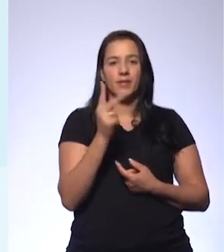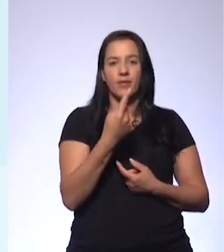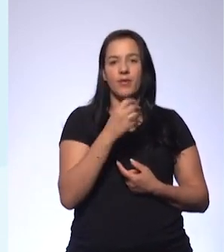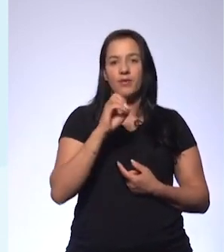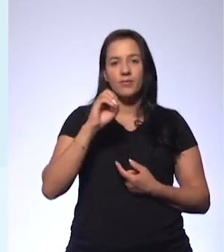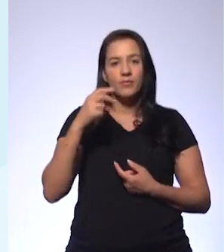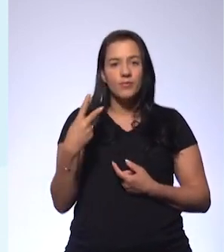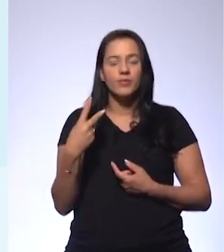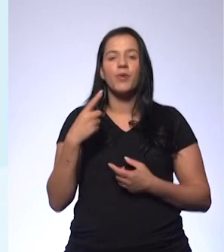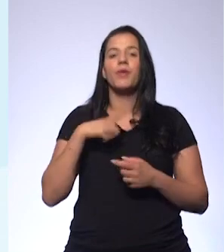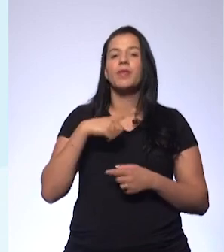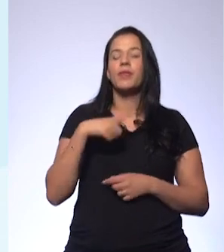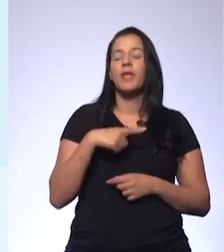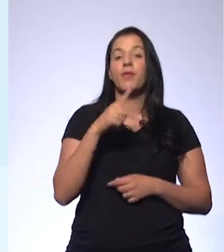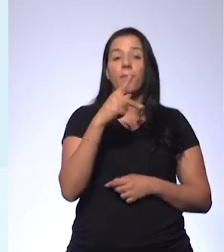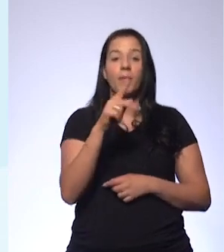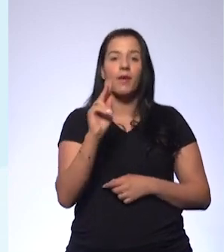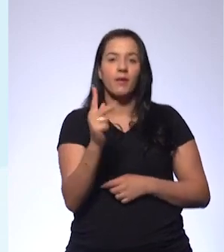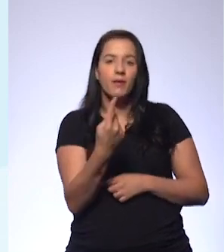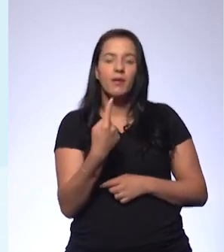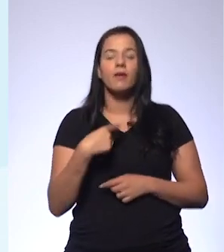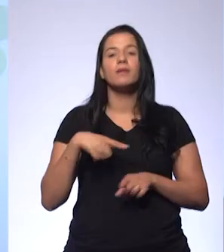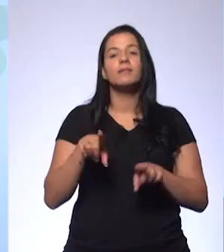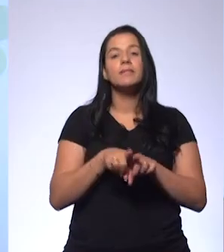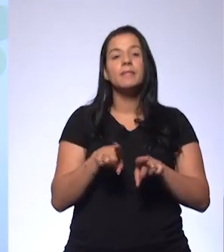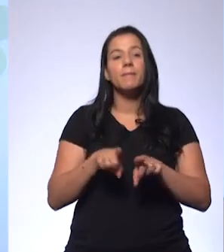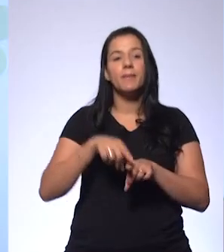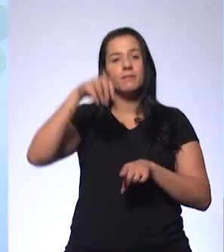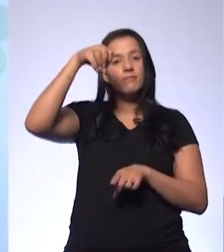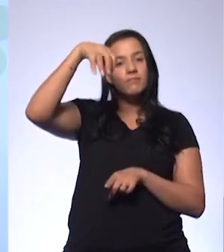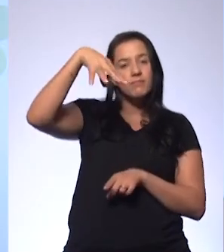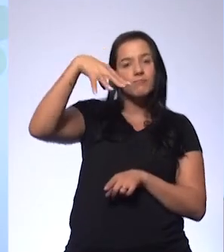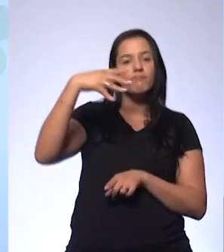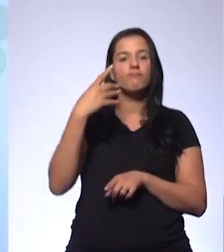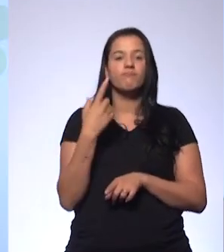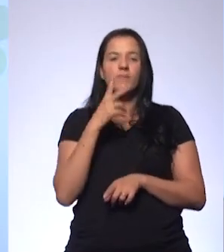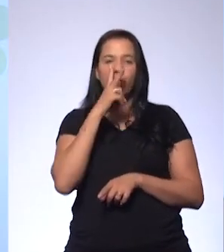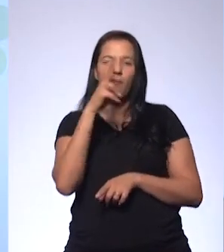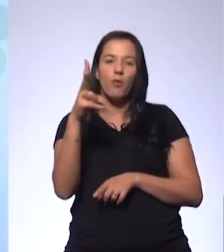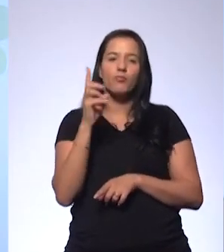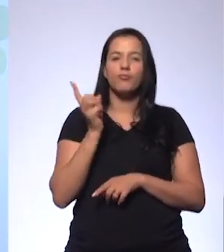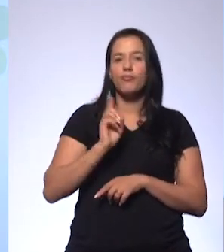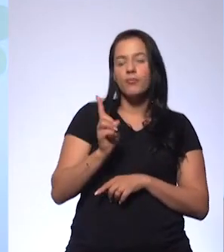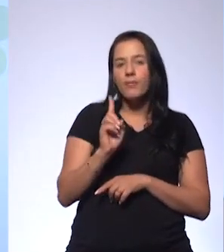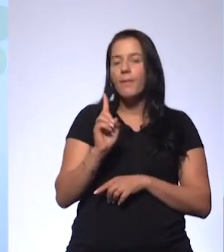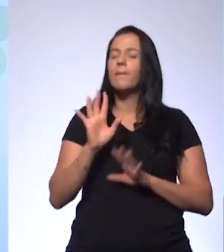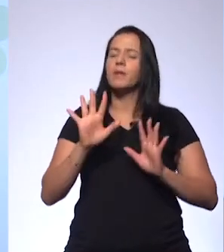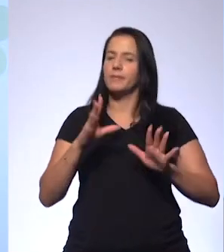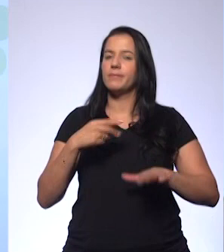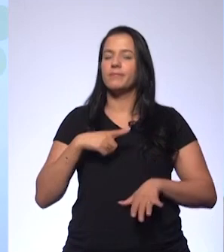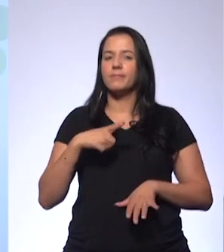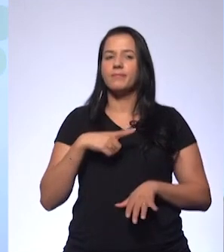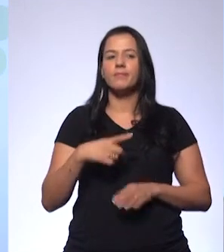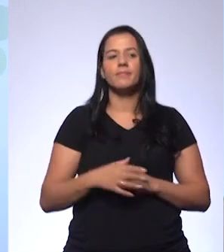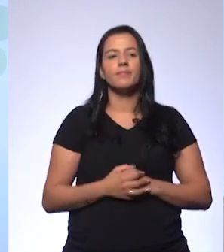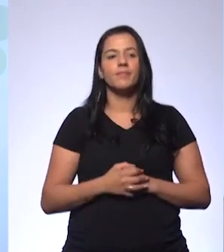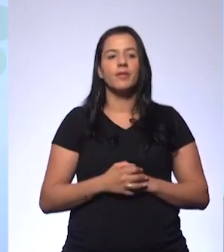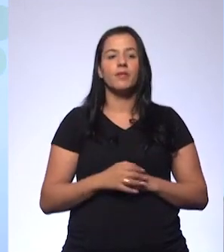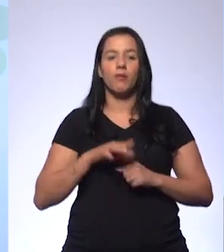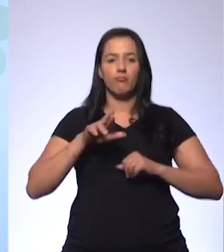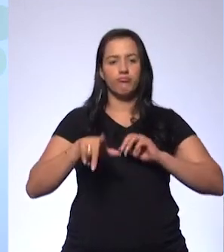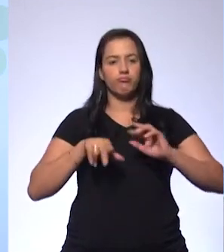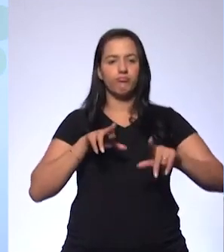determinado pH, a questão da luminosidade, né, se ela é intensa ou não, mas enfim, ela está presente. Né? Então, a gente tem